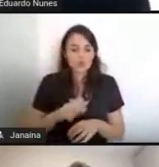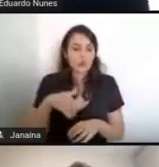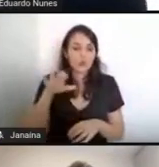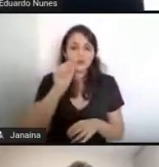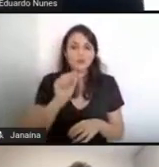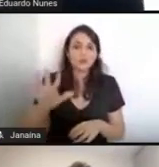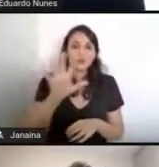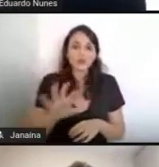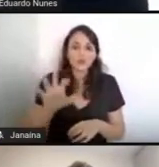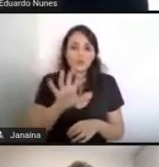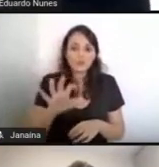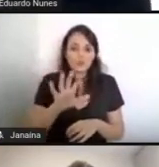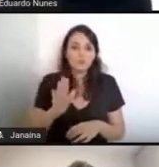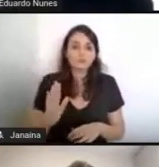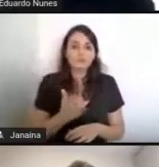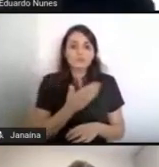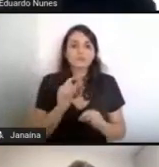sudeste. Pode passar.